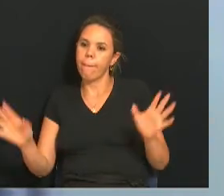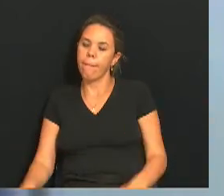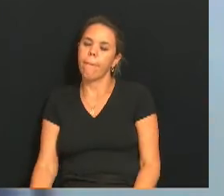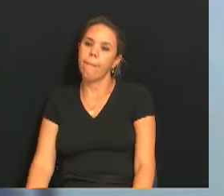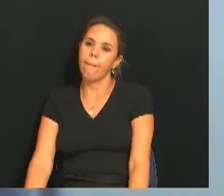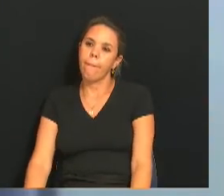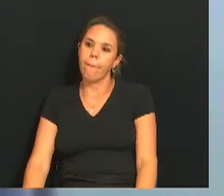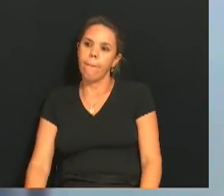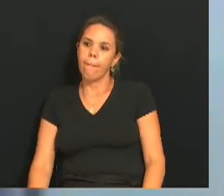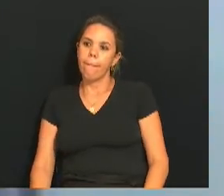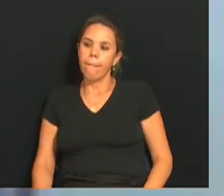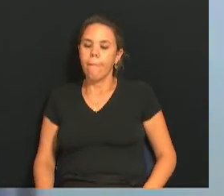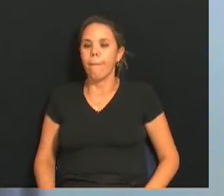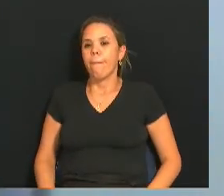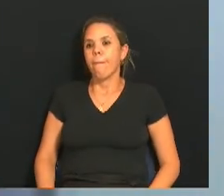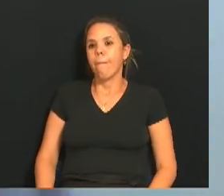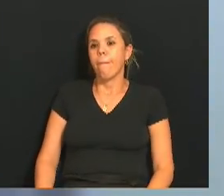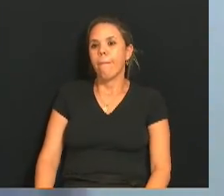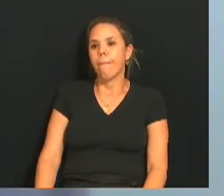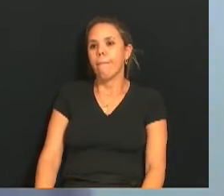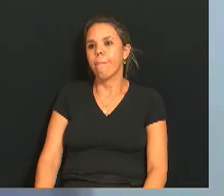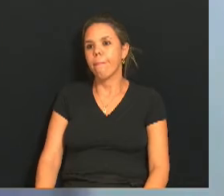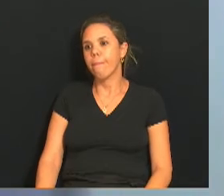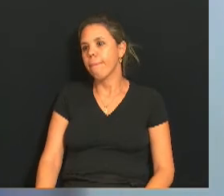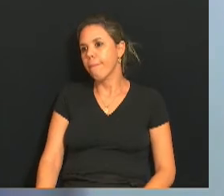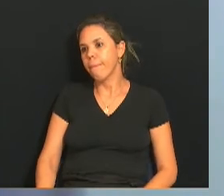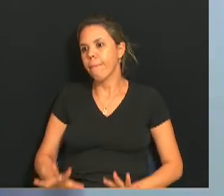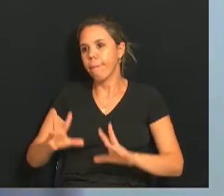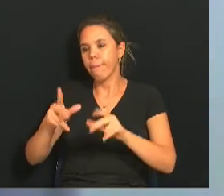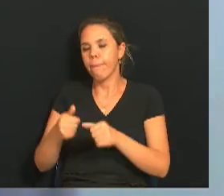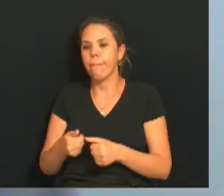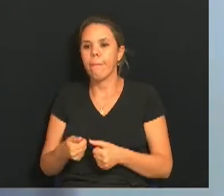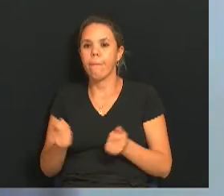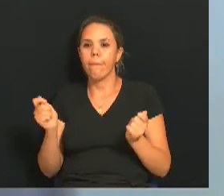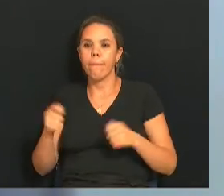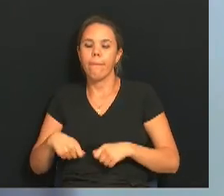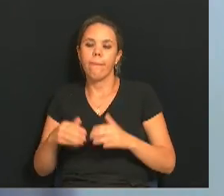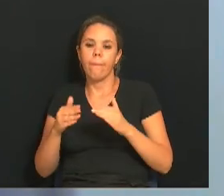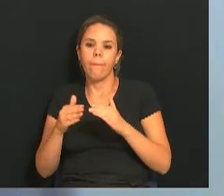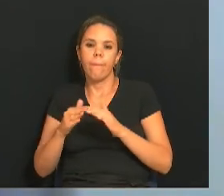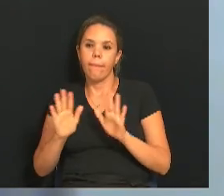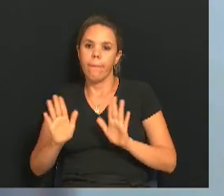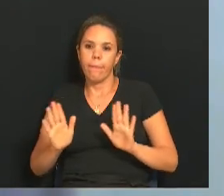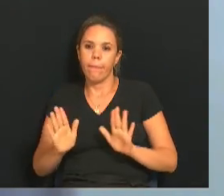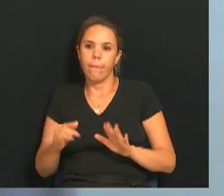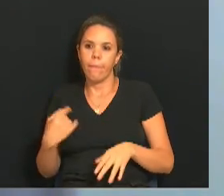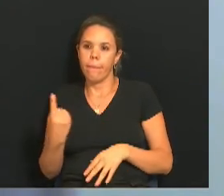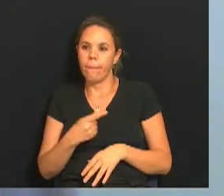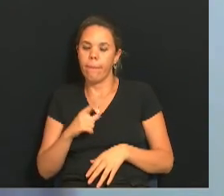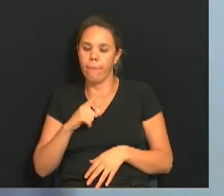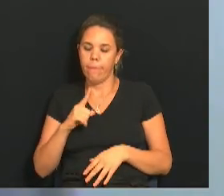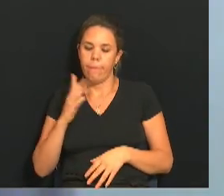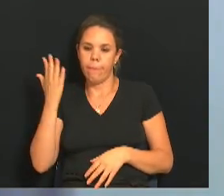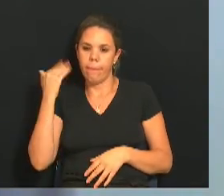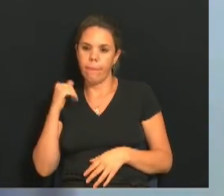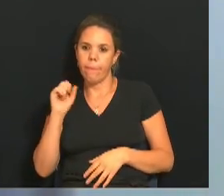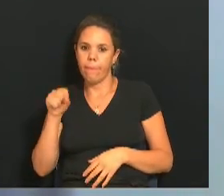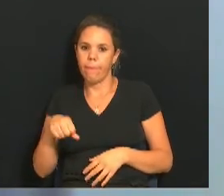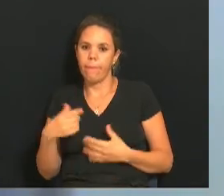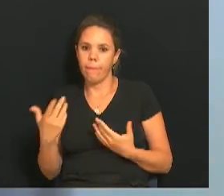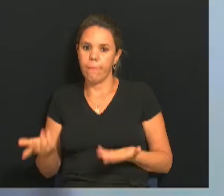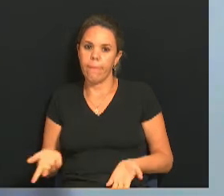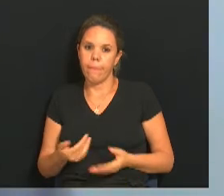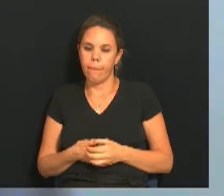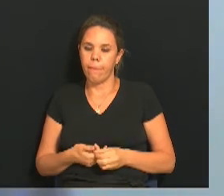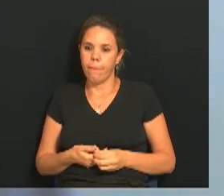da democracia que a gente que todos concordemos, né? Mas a gente entende que